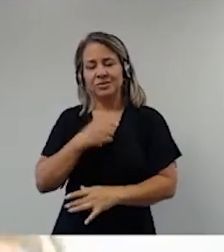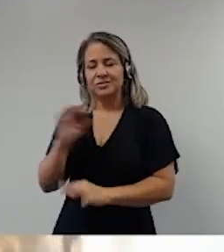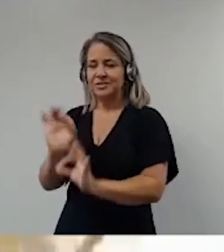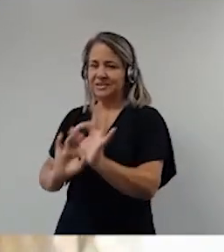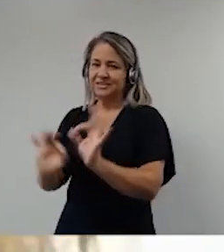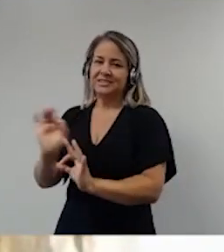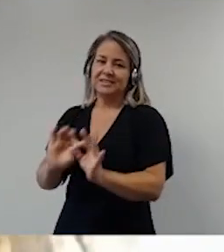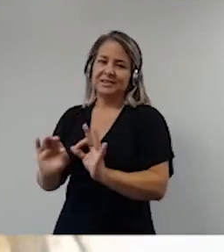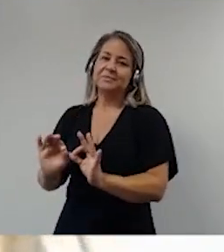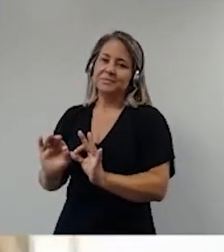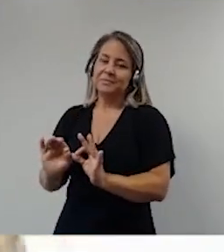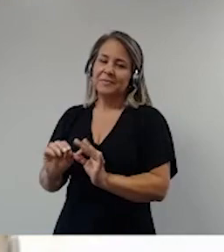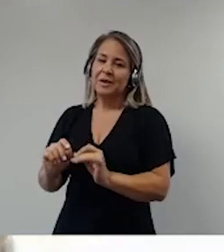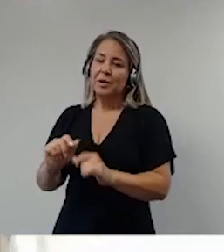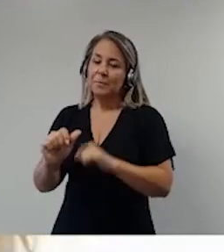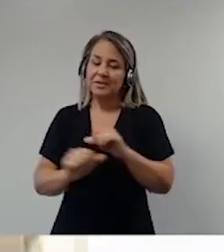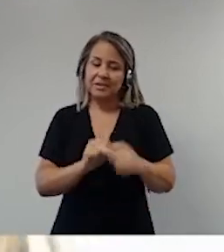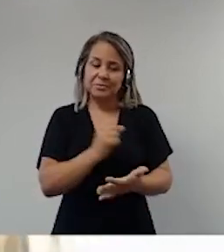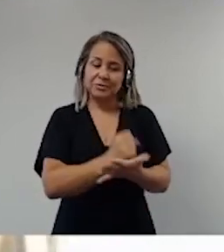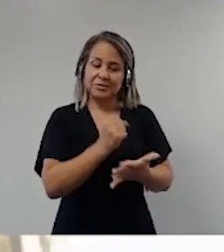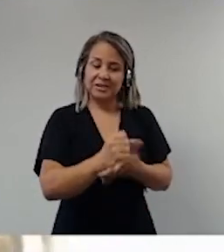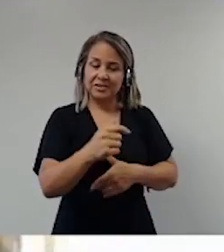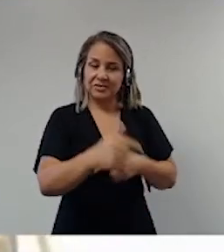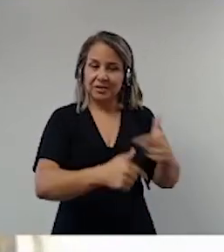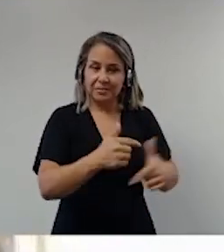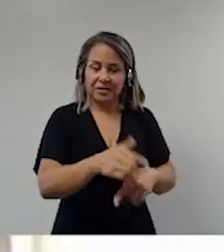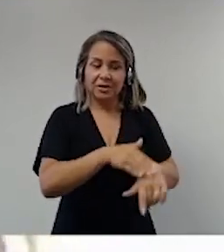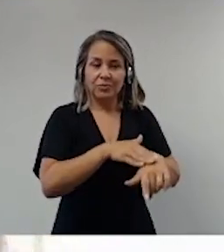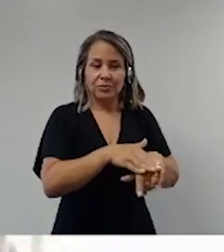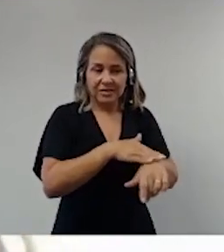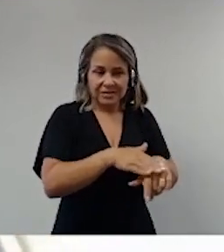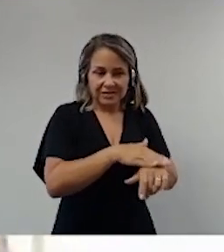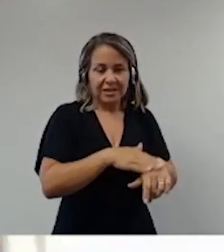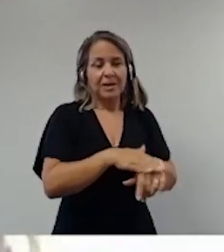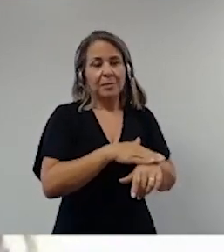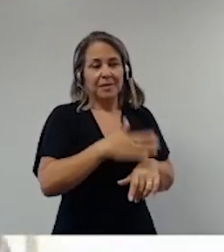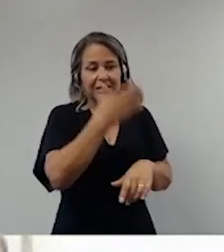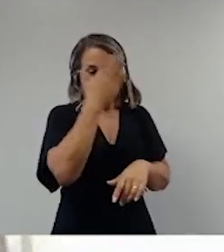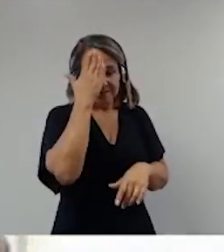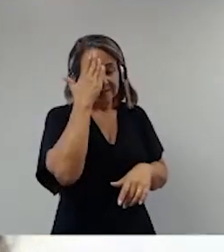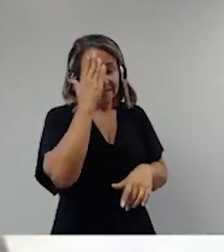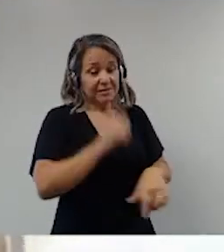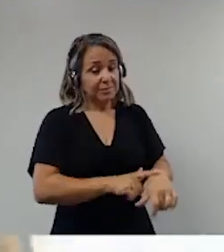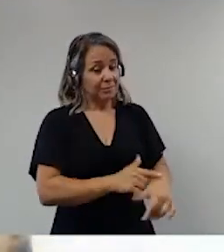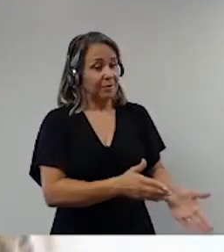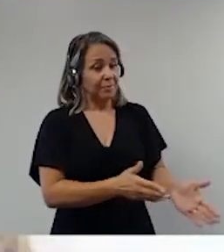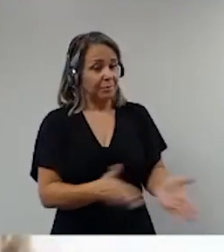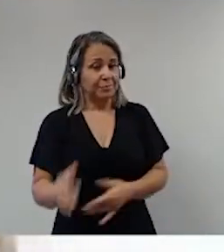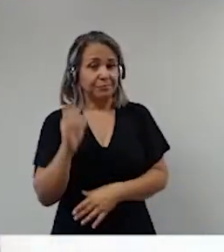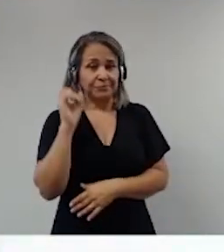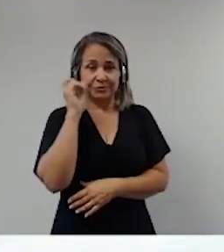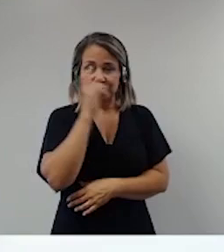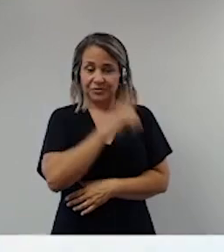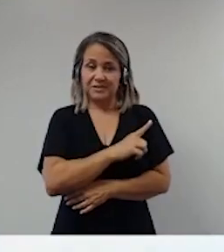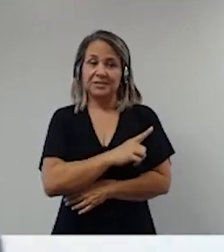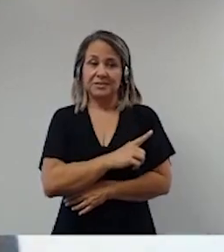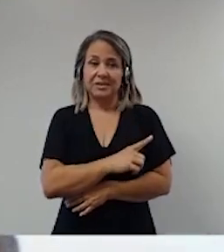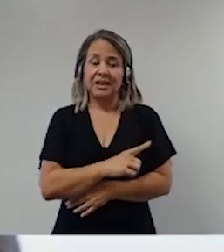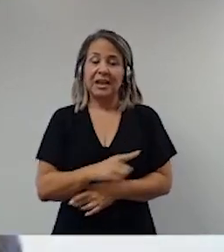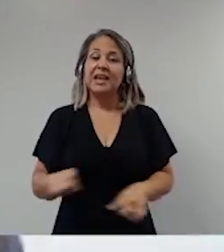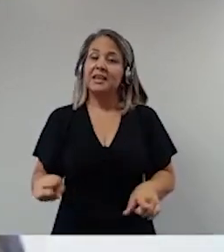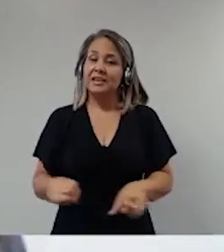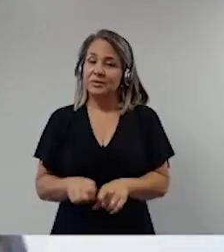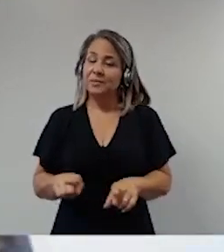isso. Mudamos contratos de trabalho, conversamos com os funcionários para que eles entendessem o momento, que, na verdade, é um momento que eu também